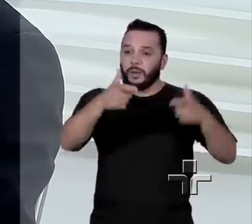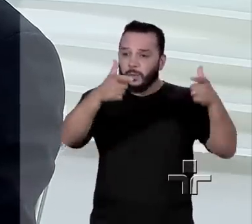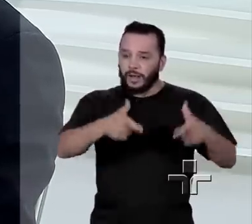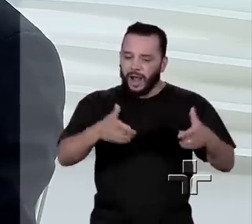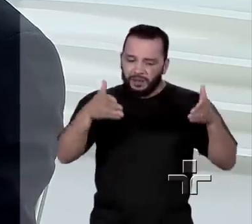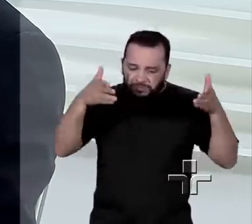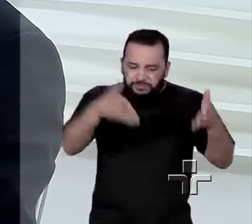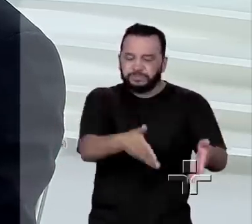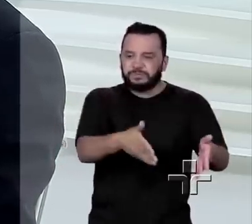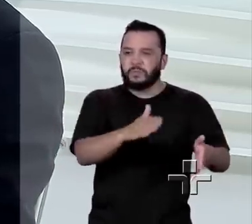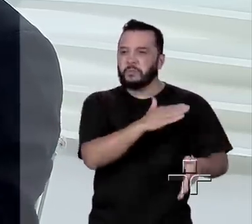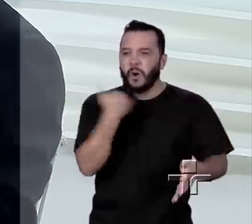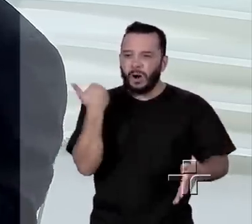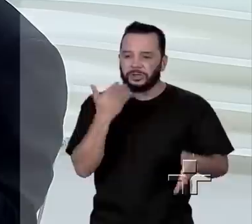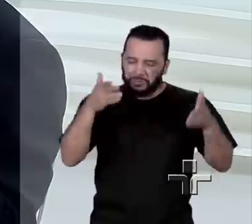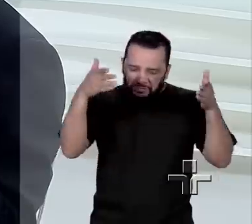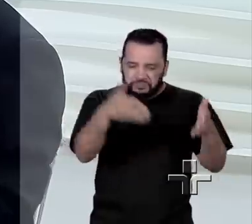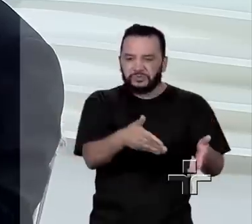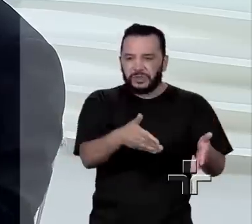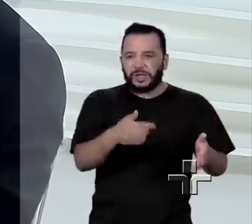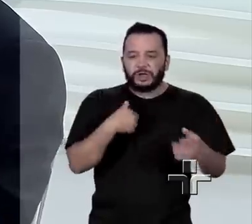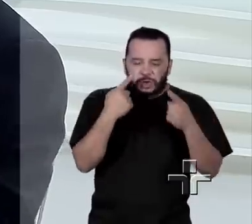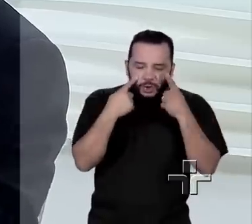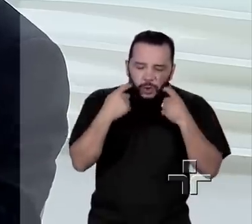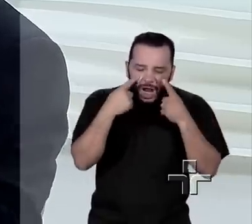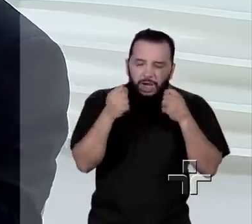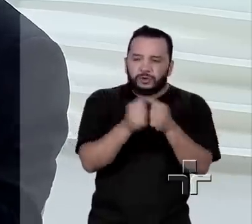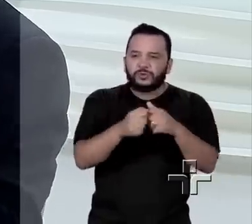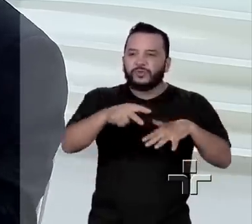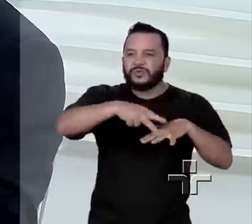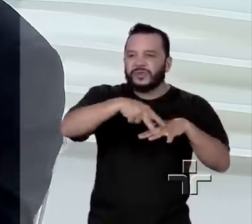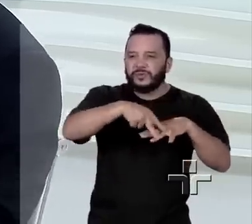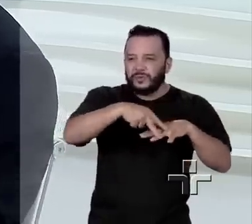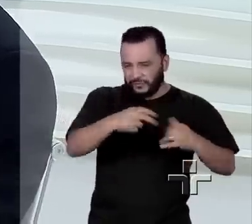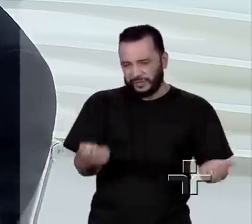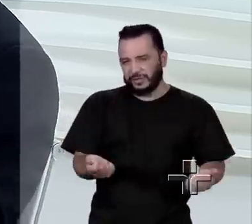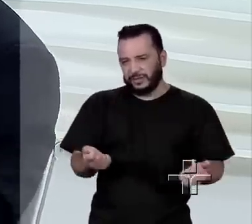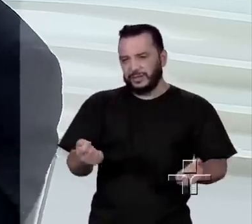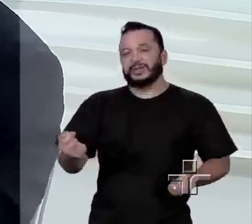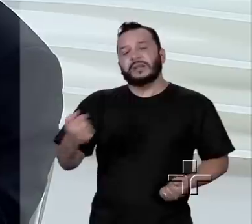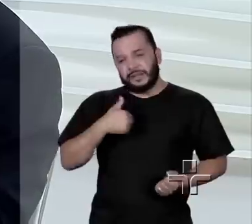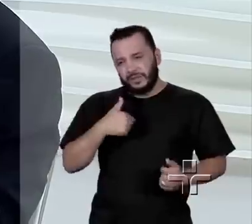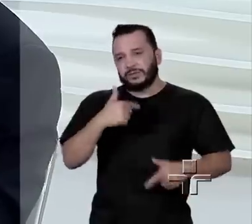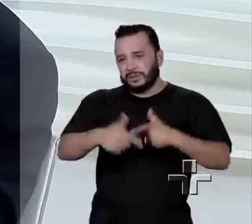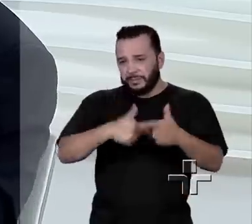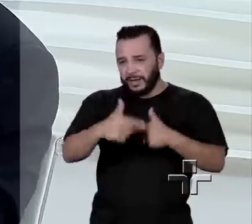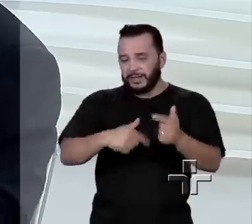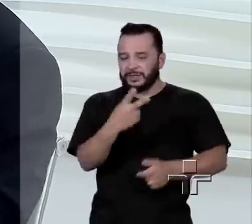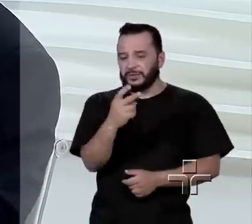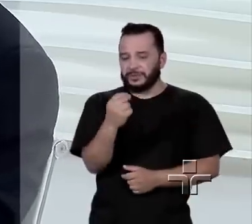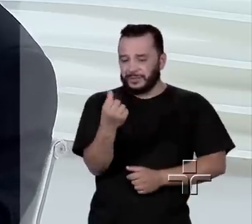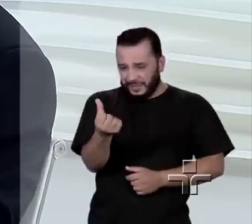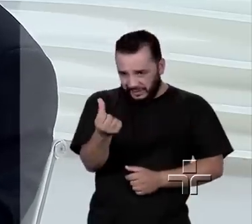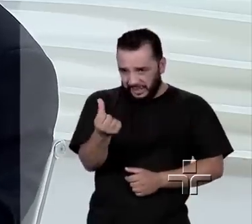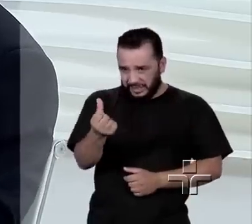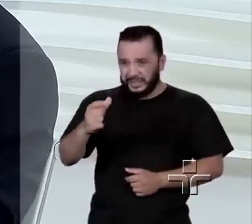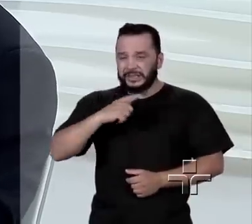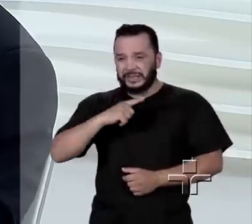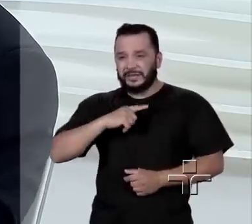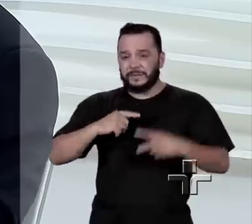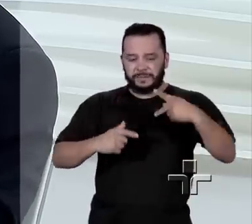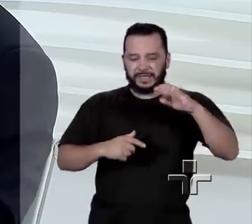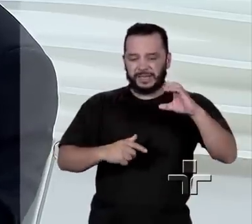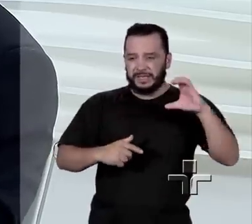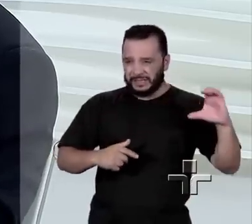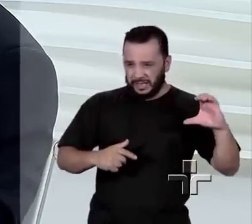causador, por ação ou por omissão, por estar na ativa em 2006, quando tiveram os ataques do